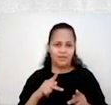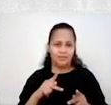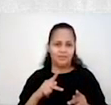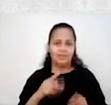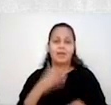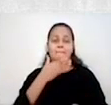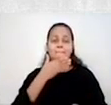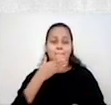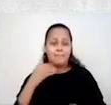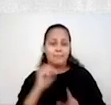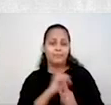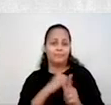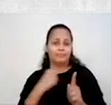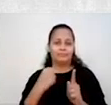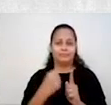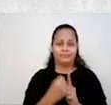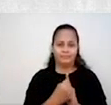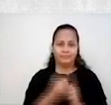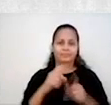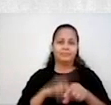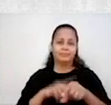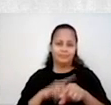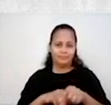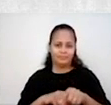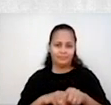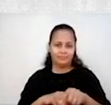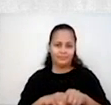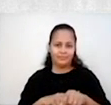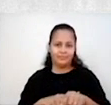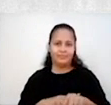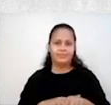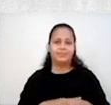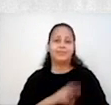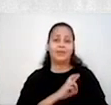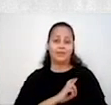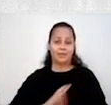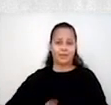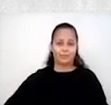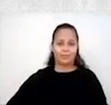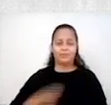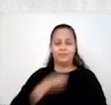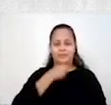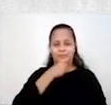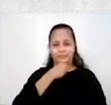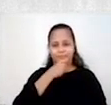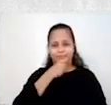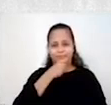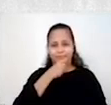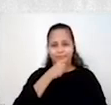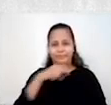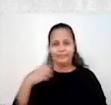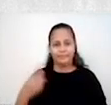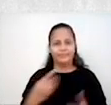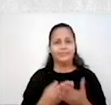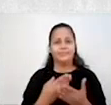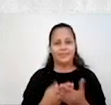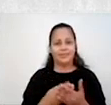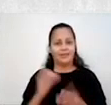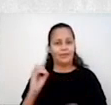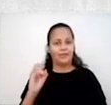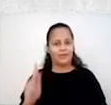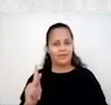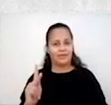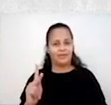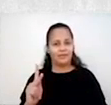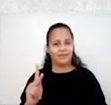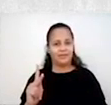melhores condições sociais durante esse período que ficou conhecido como República Velha. e vamos continuar esse assunto na nossa próxima